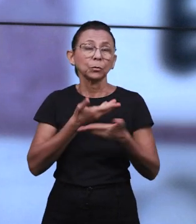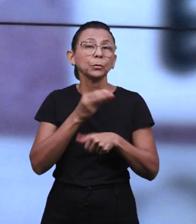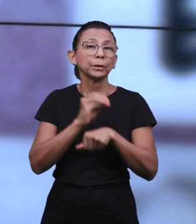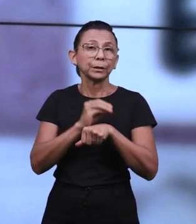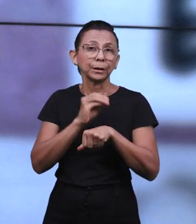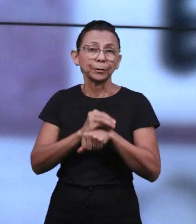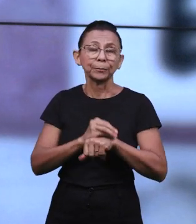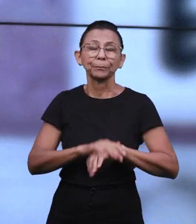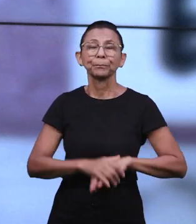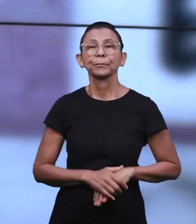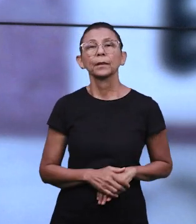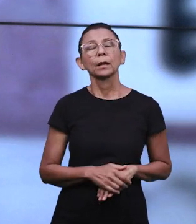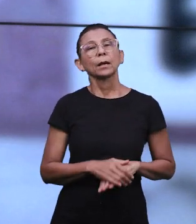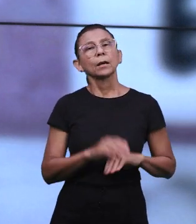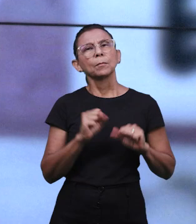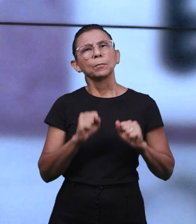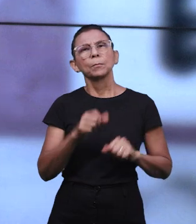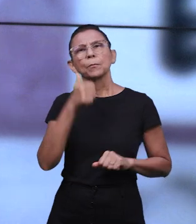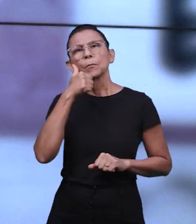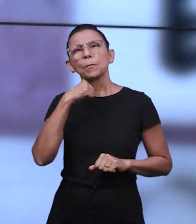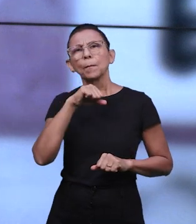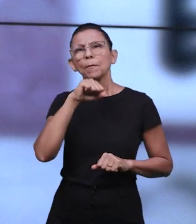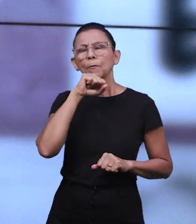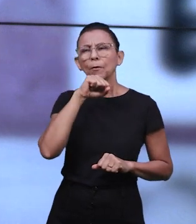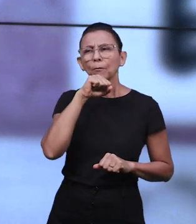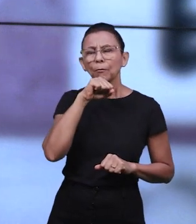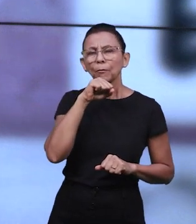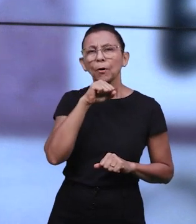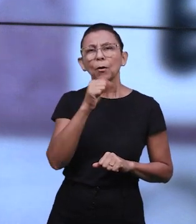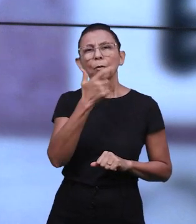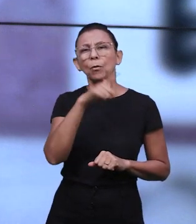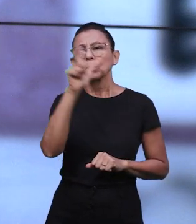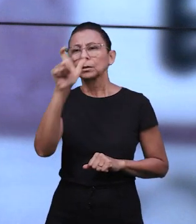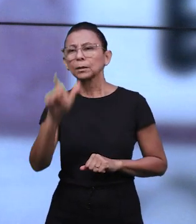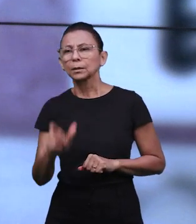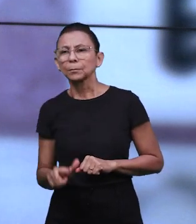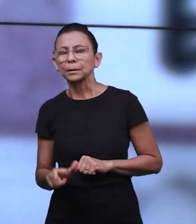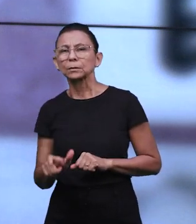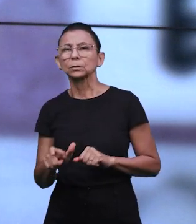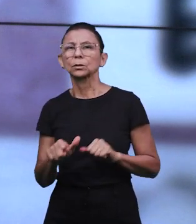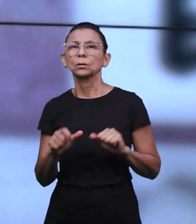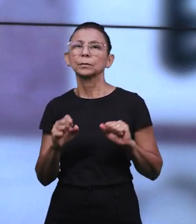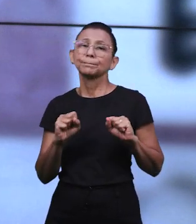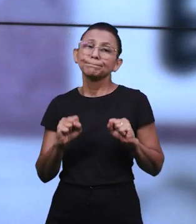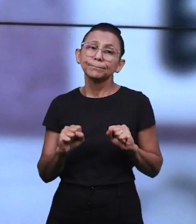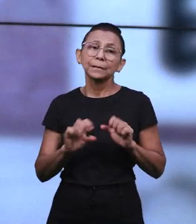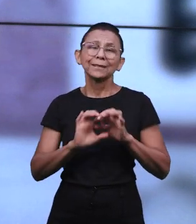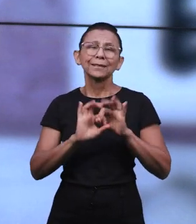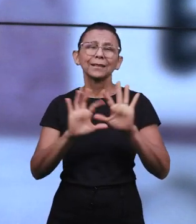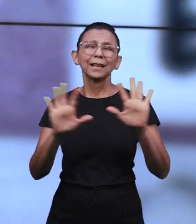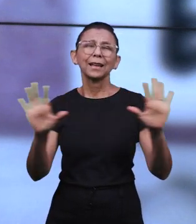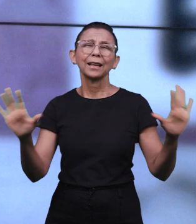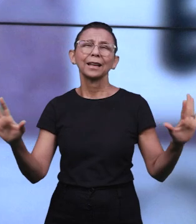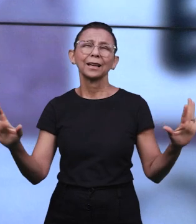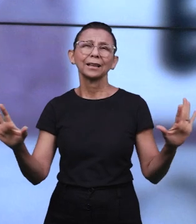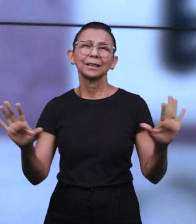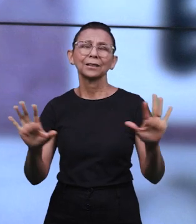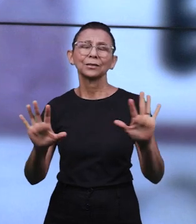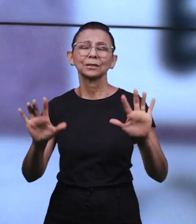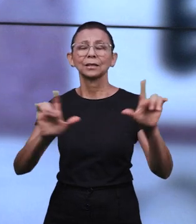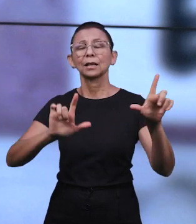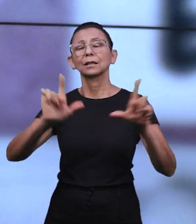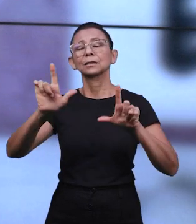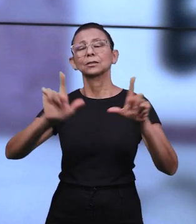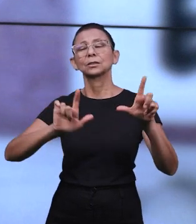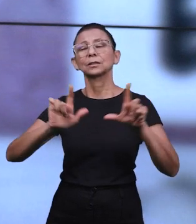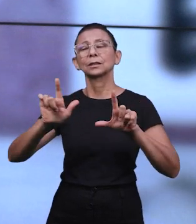família como a avó ou uma outra pessoa, tendem a deixar as crianças e os adolescentes na tela o tempo em que eles